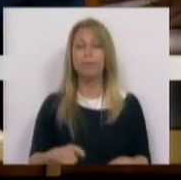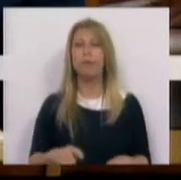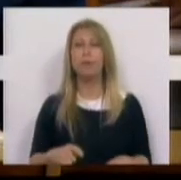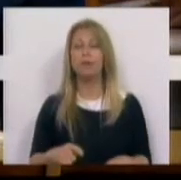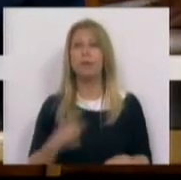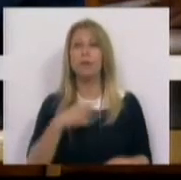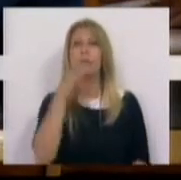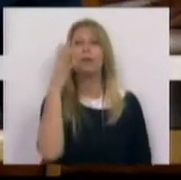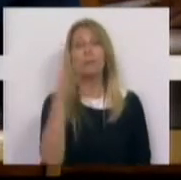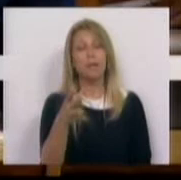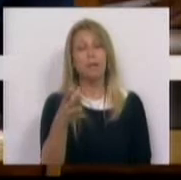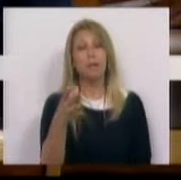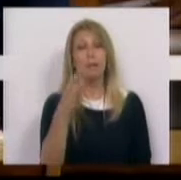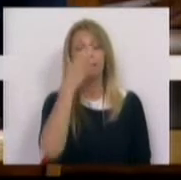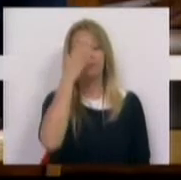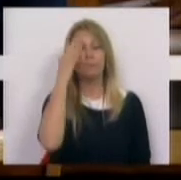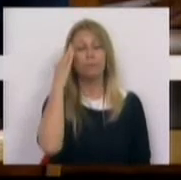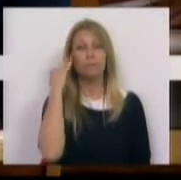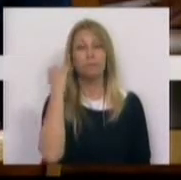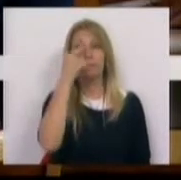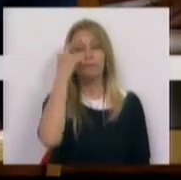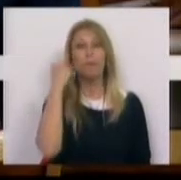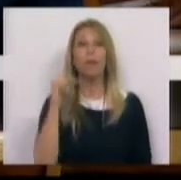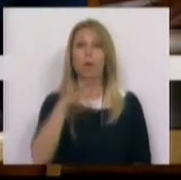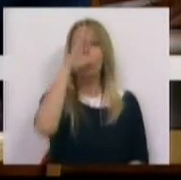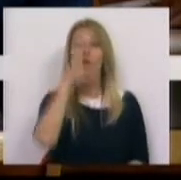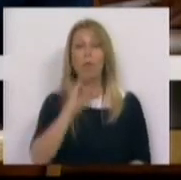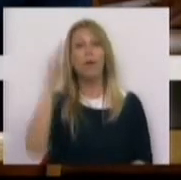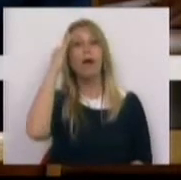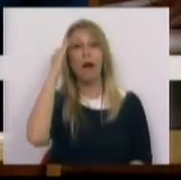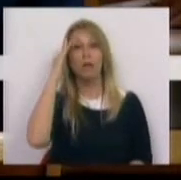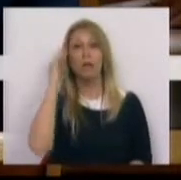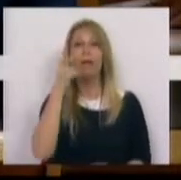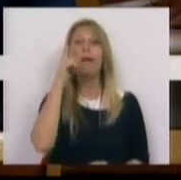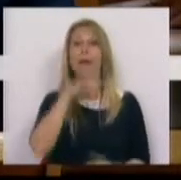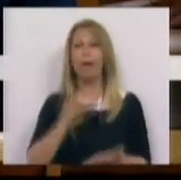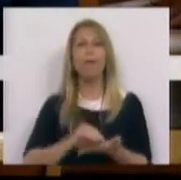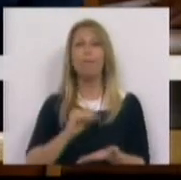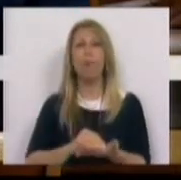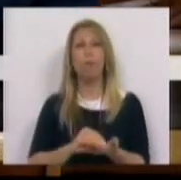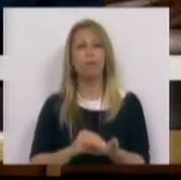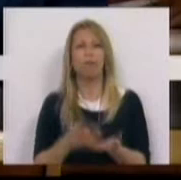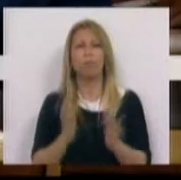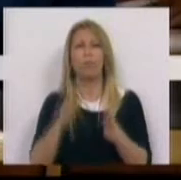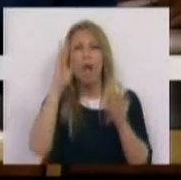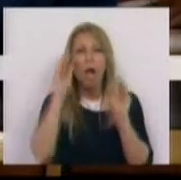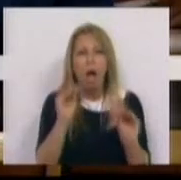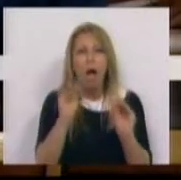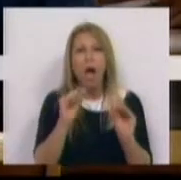senhora Presidente, para dizer o seguinte. Este Governo acha que quem é pobre não precisa de muita